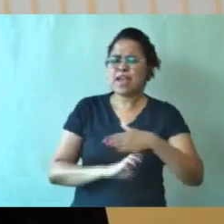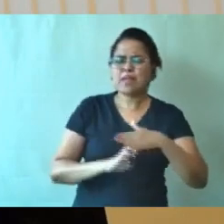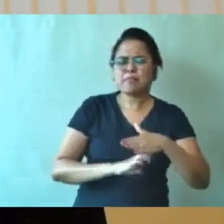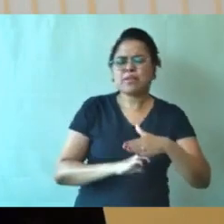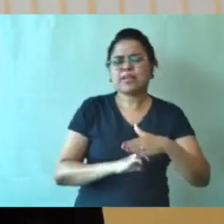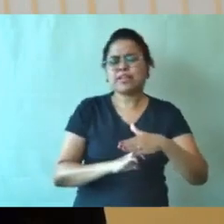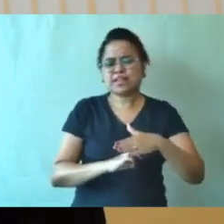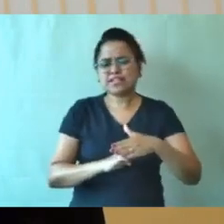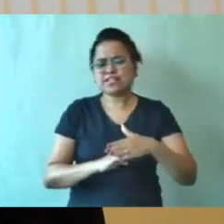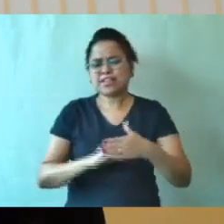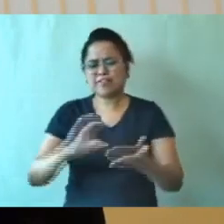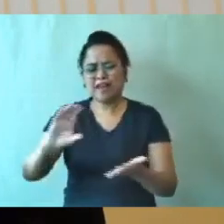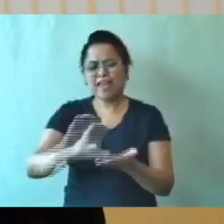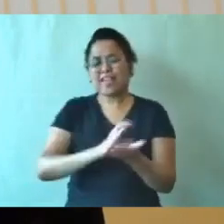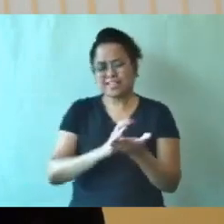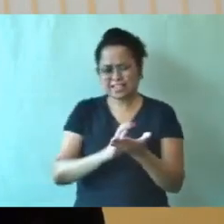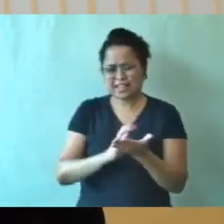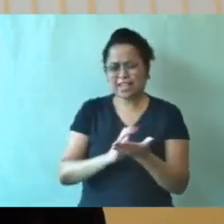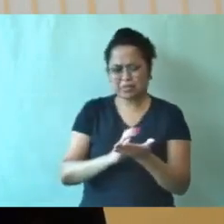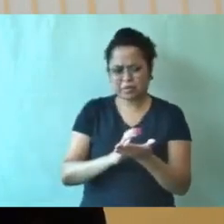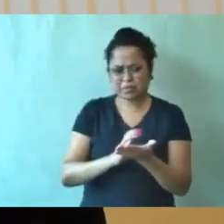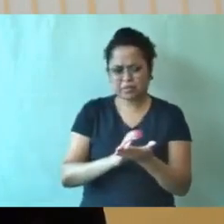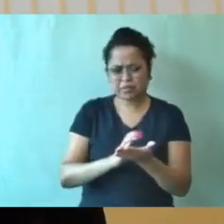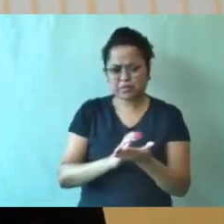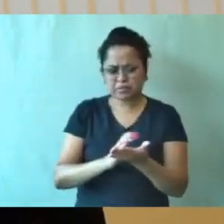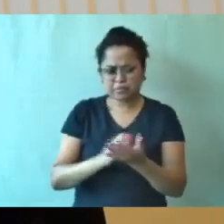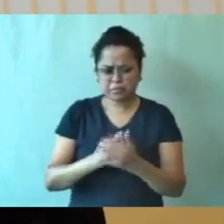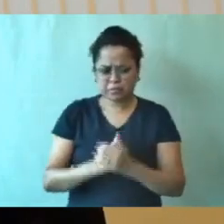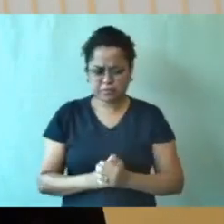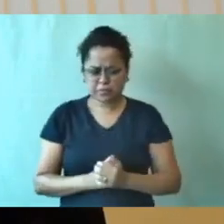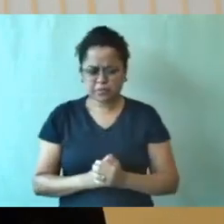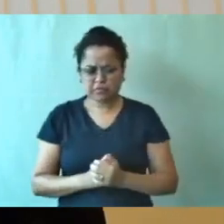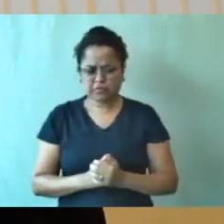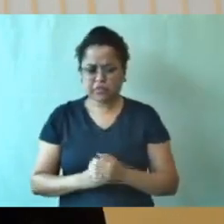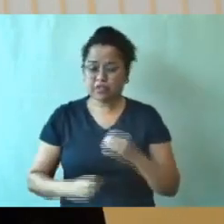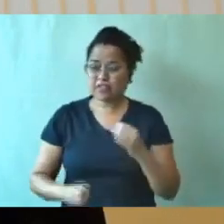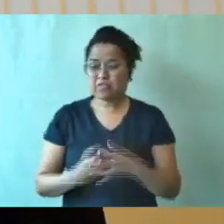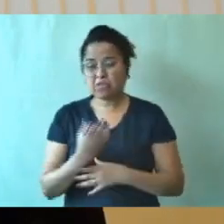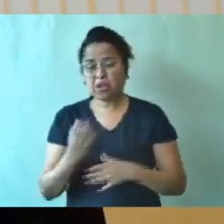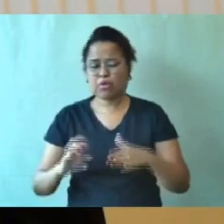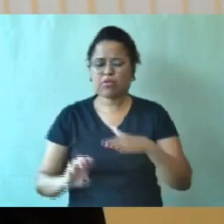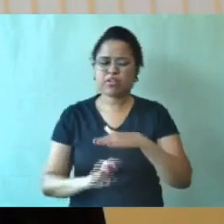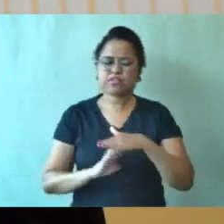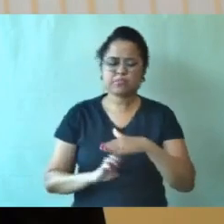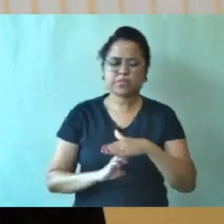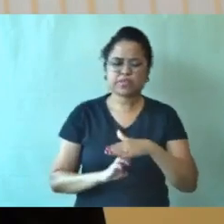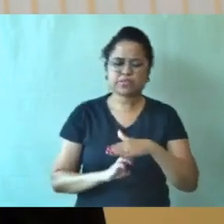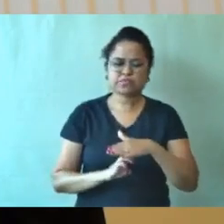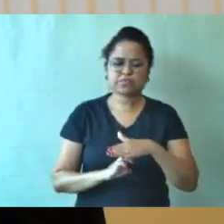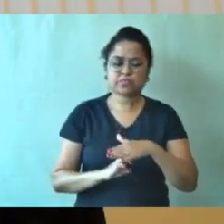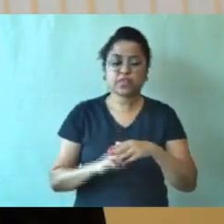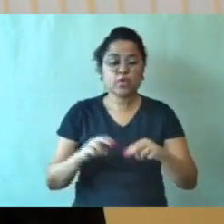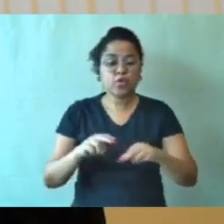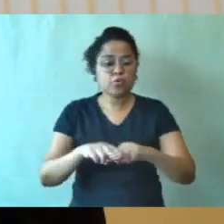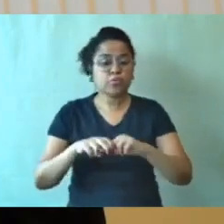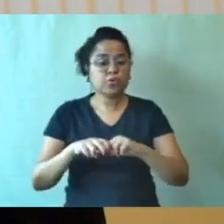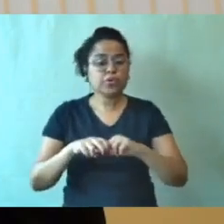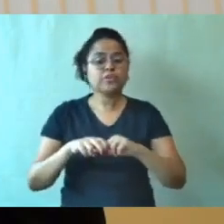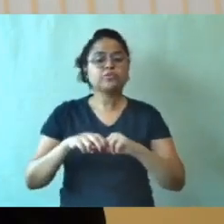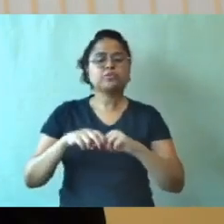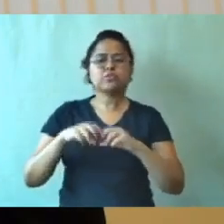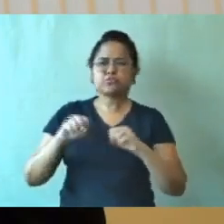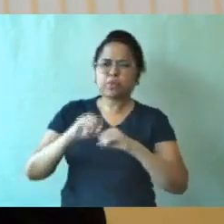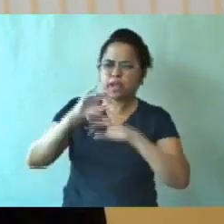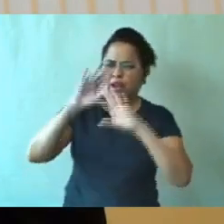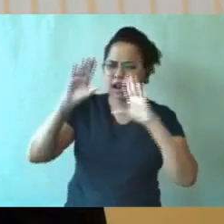recurso. Então, aí cria esse caos que criou nas empresas. Por isso que eu estou deixando bem claro para o senhor que a gente está fazendo perguntas